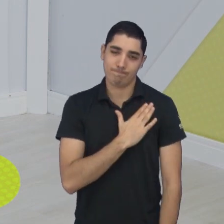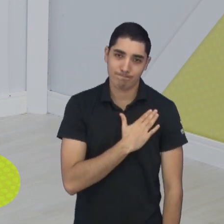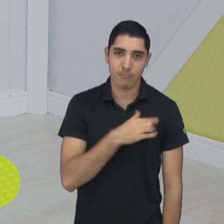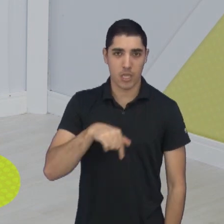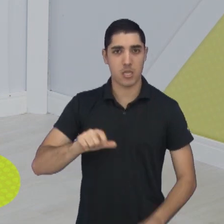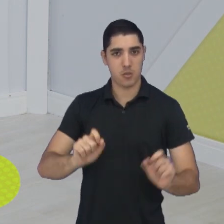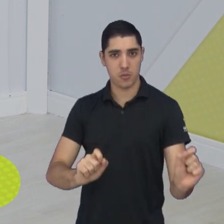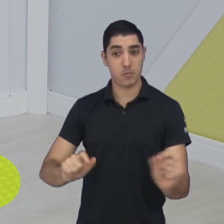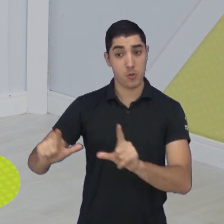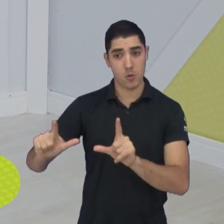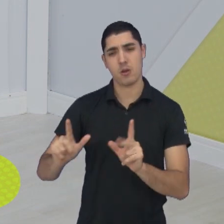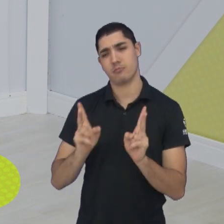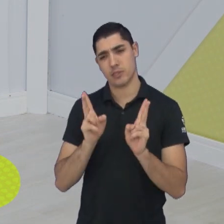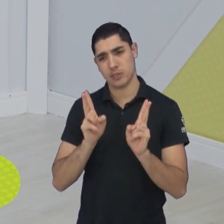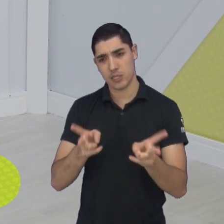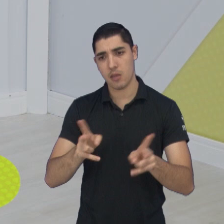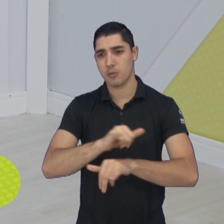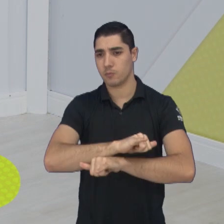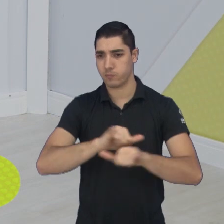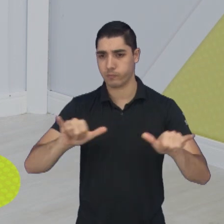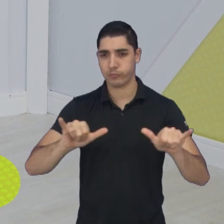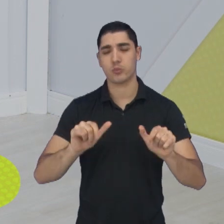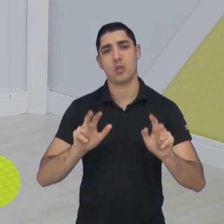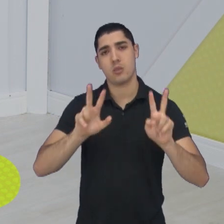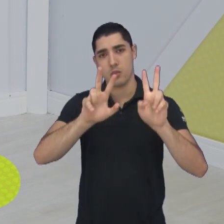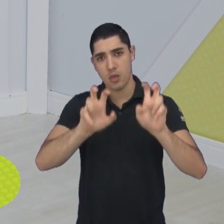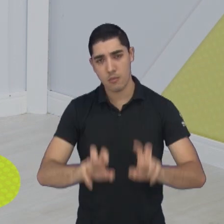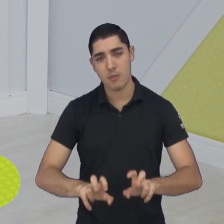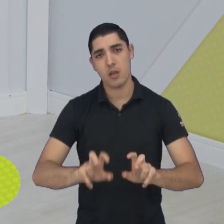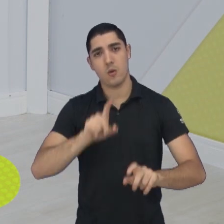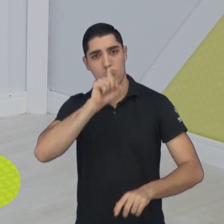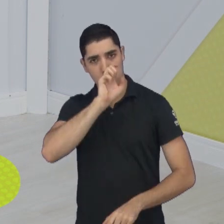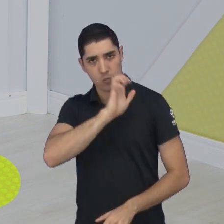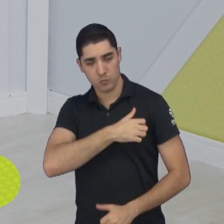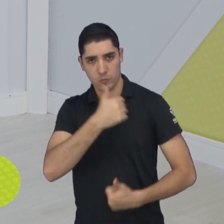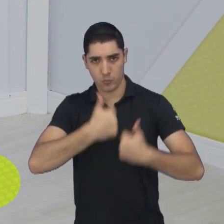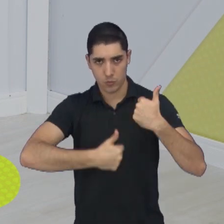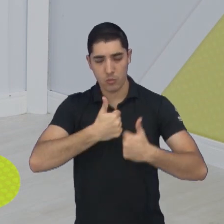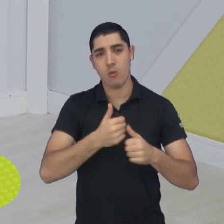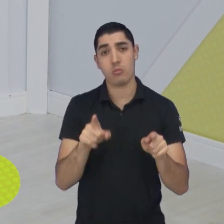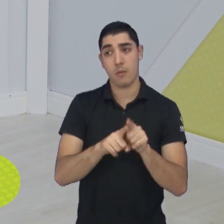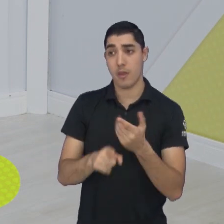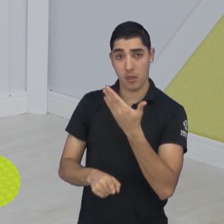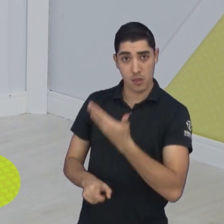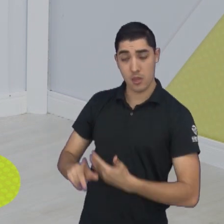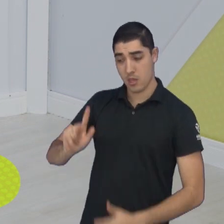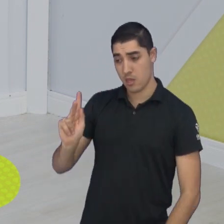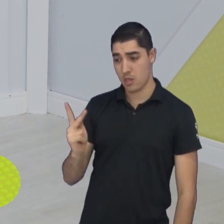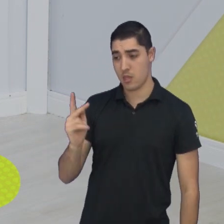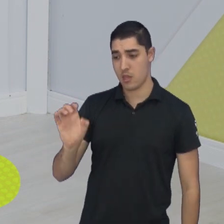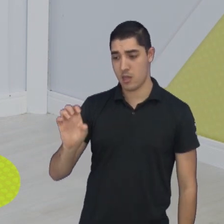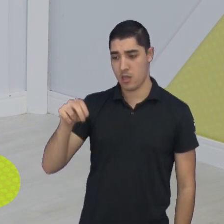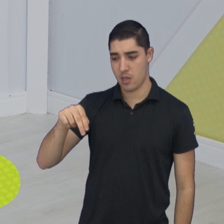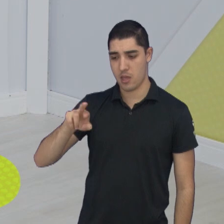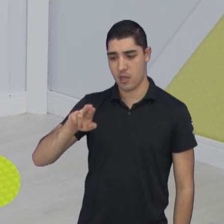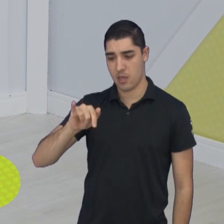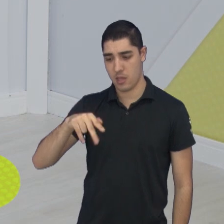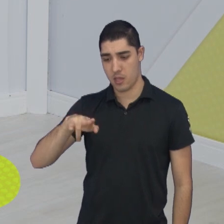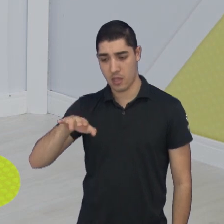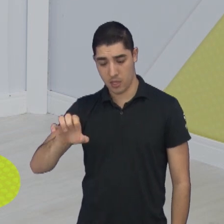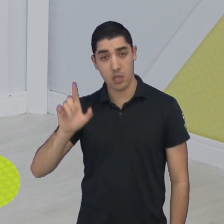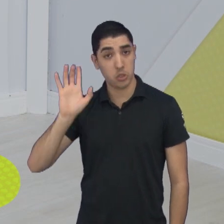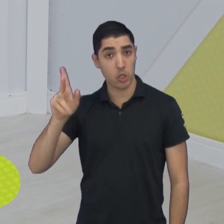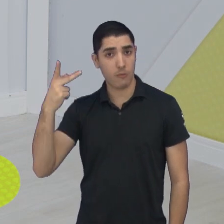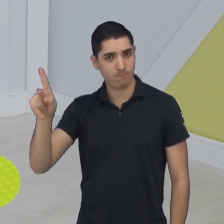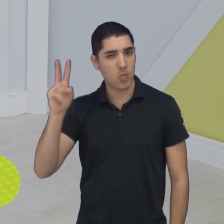Hora do Esporte, que sempre vai falar do São José e também sempre será lembrado aí o Dr. Henrique Ferro como um dos presidentes aí que deixaram a sua história, a sua